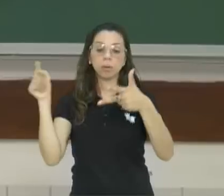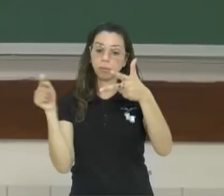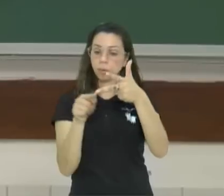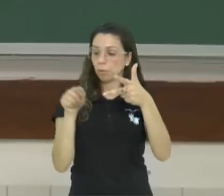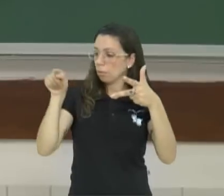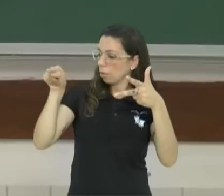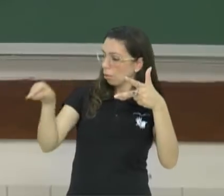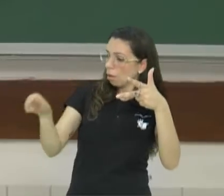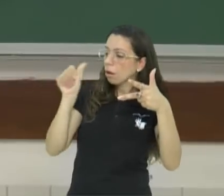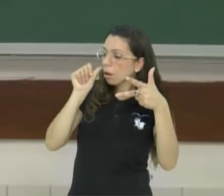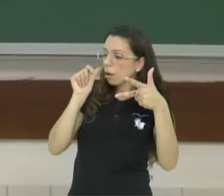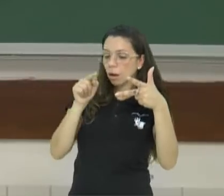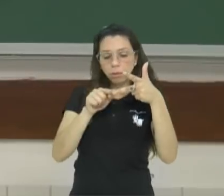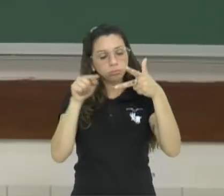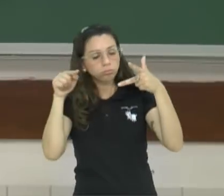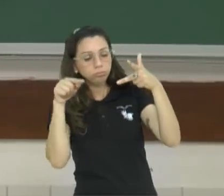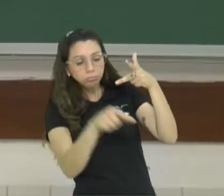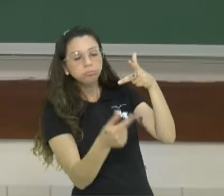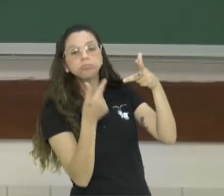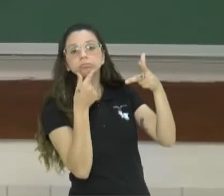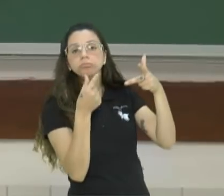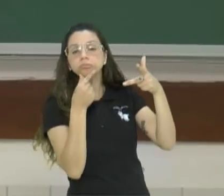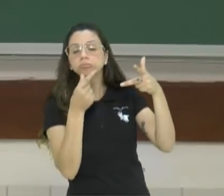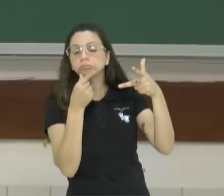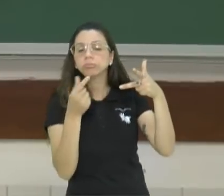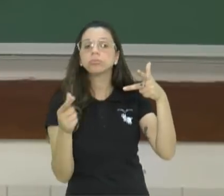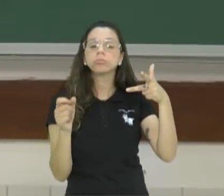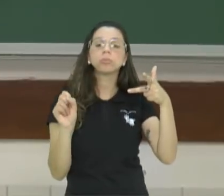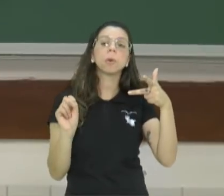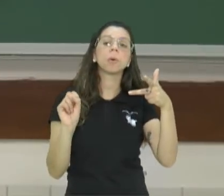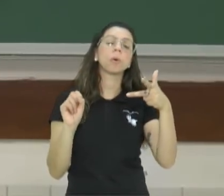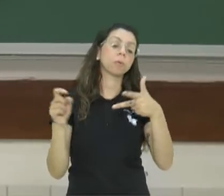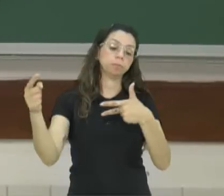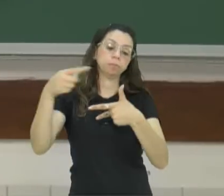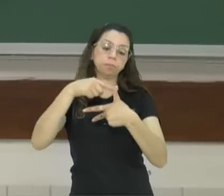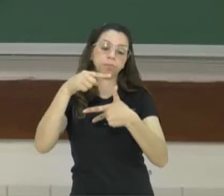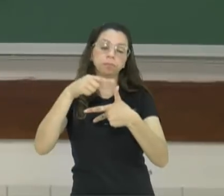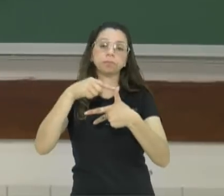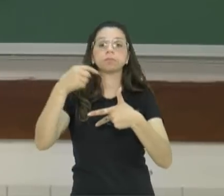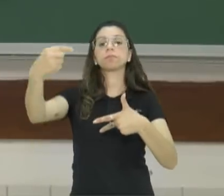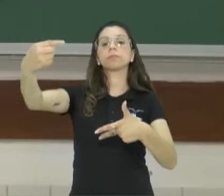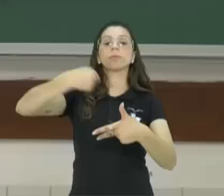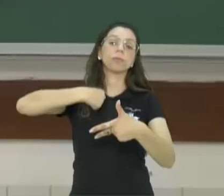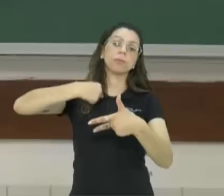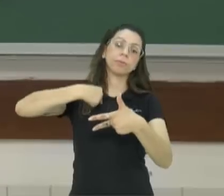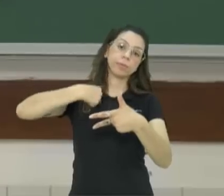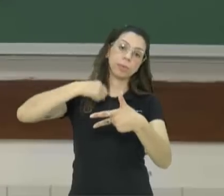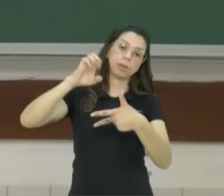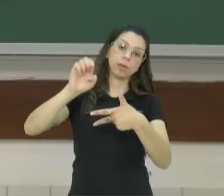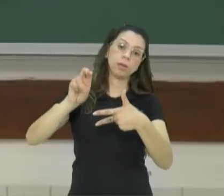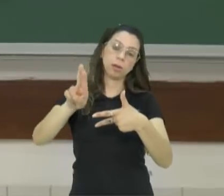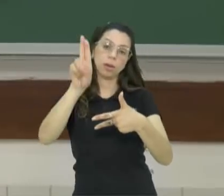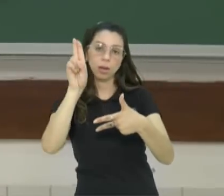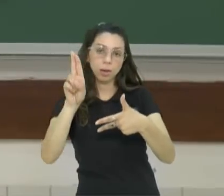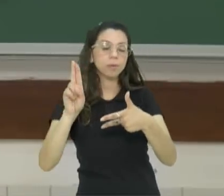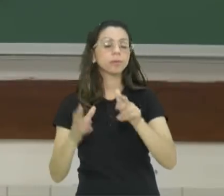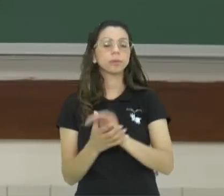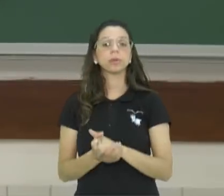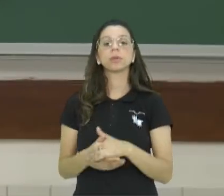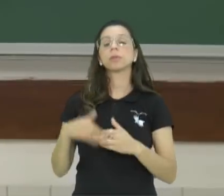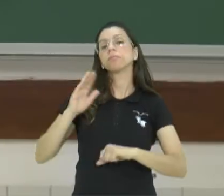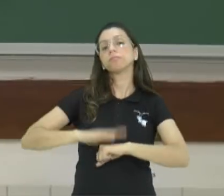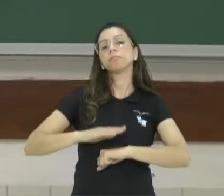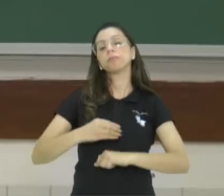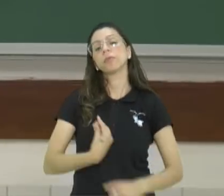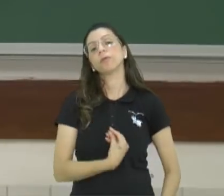então eu estou contando a biografia de uma outra pessoa. Ou primeira pessoa, quando eu uso o eu. Isso quando eu quero fazer uma biografia da minha